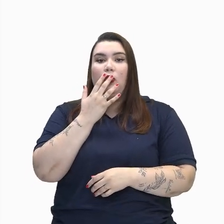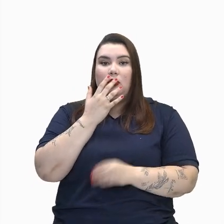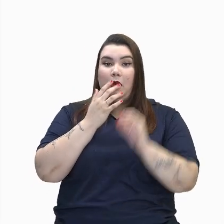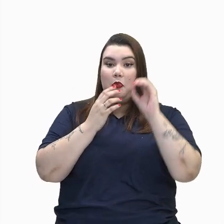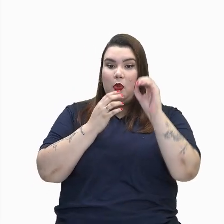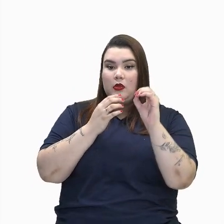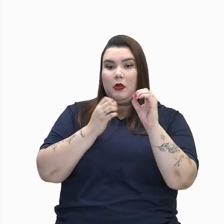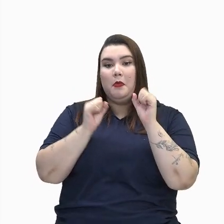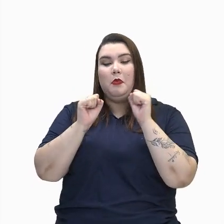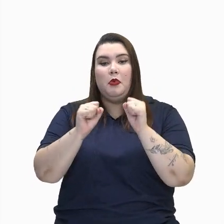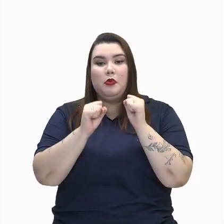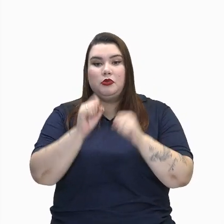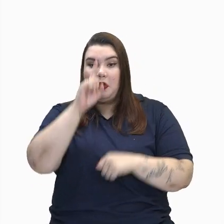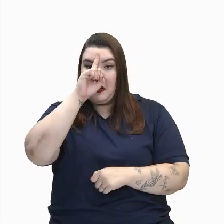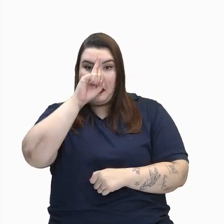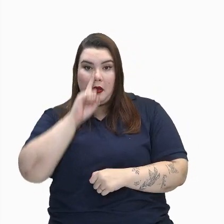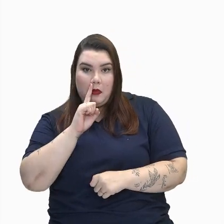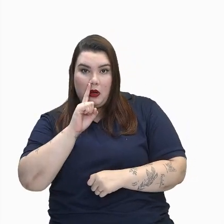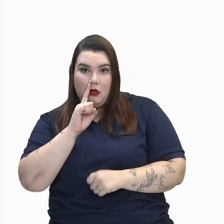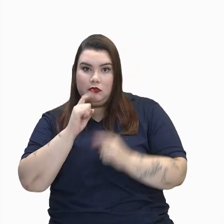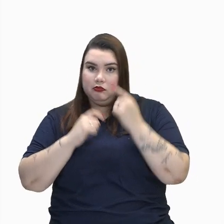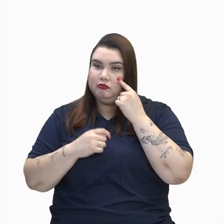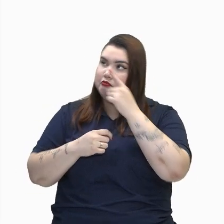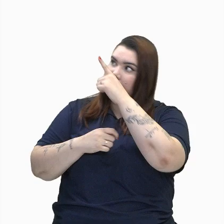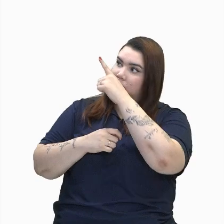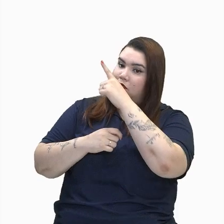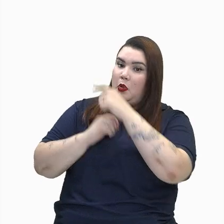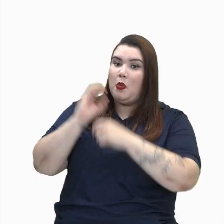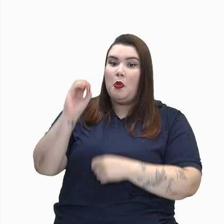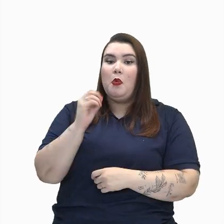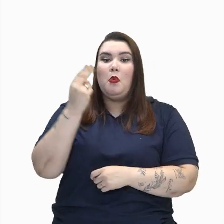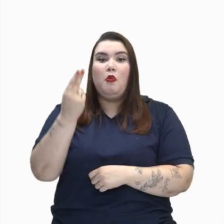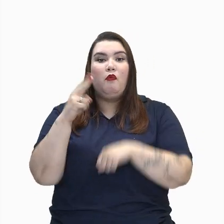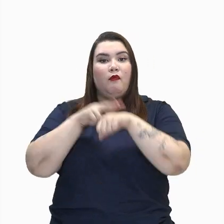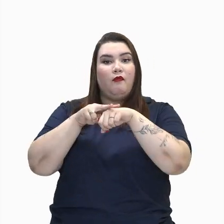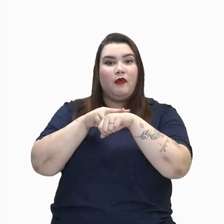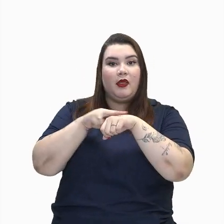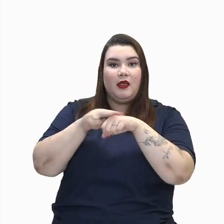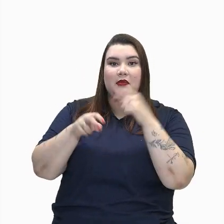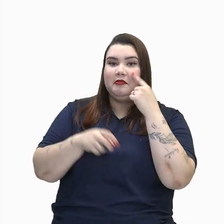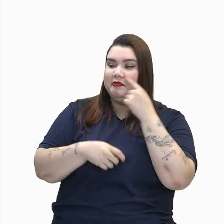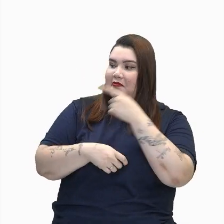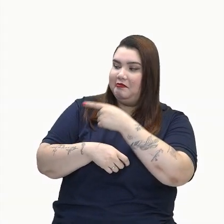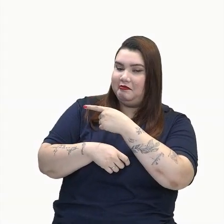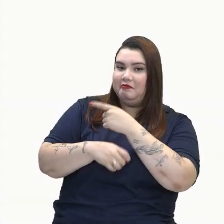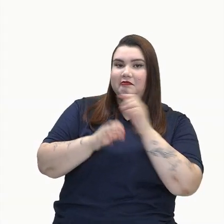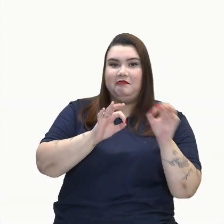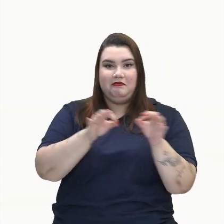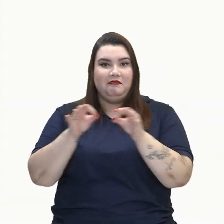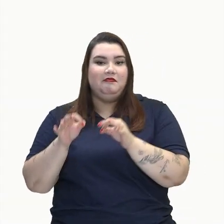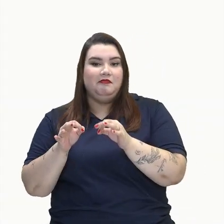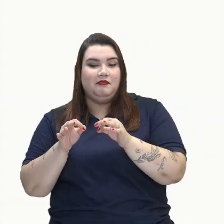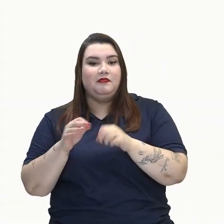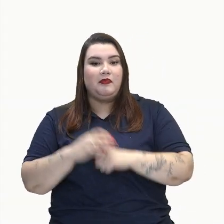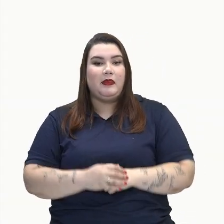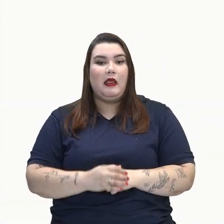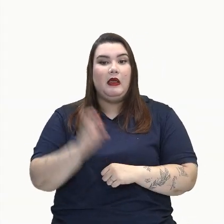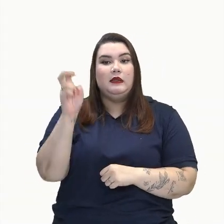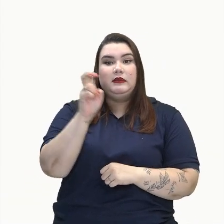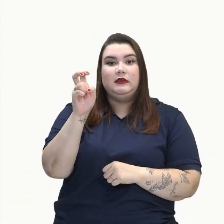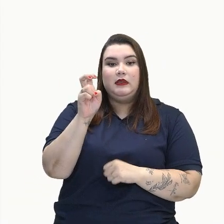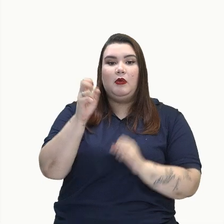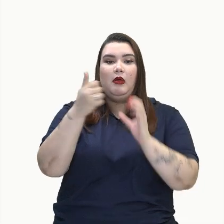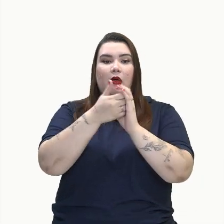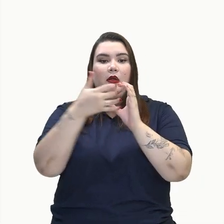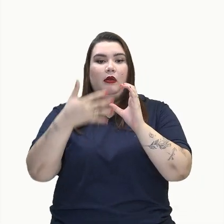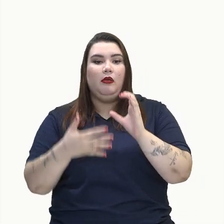que ela pode ser amarela ou pode ser verde. A característica 5 é a forma da vagem,